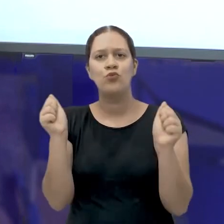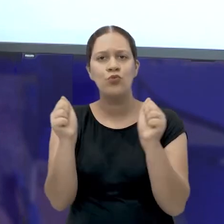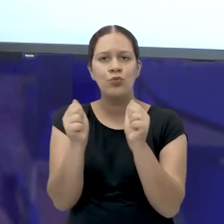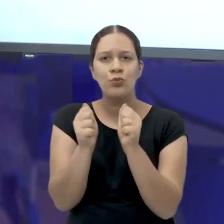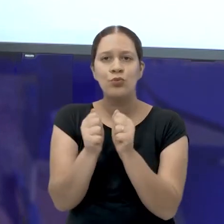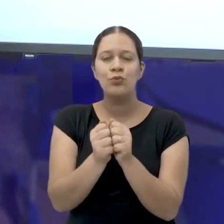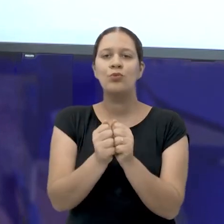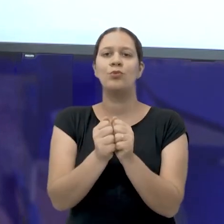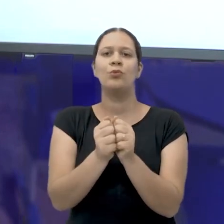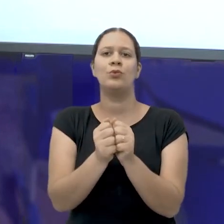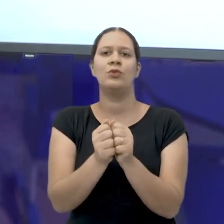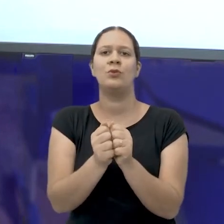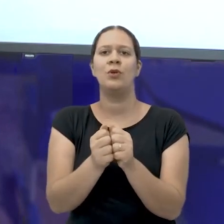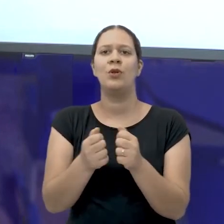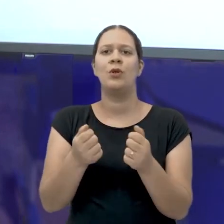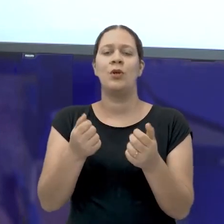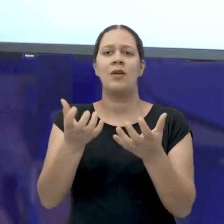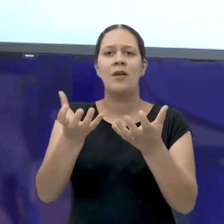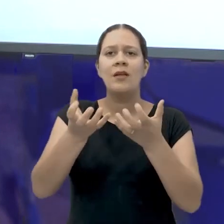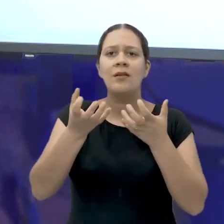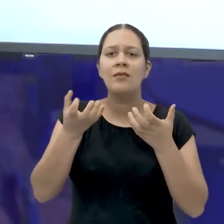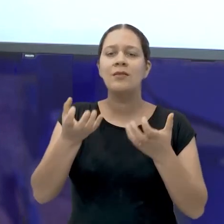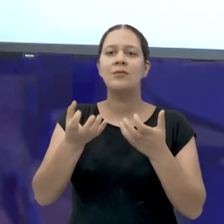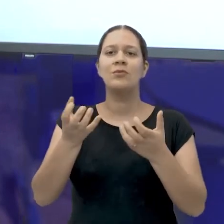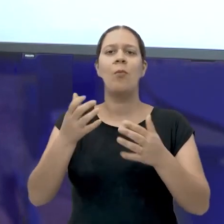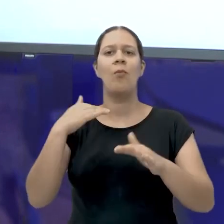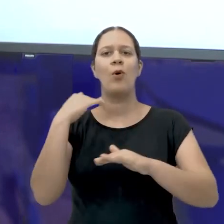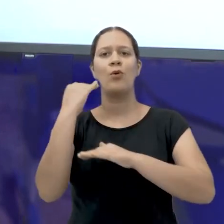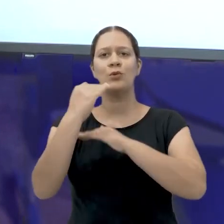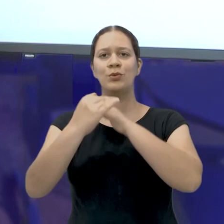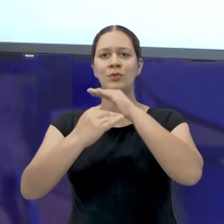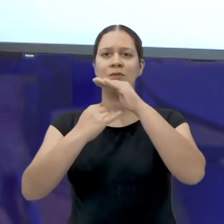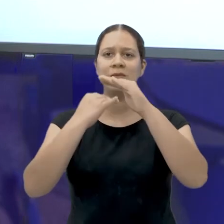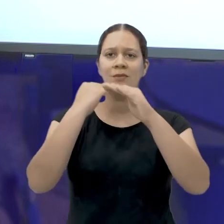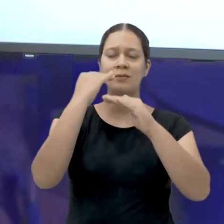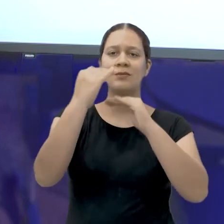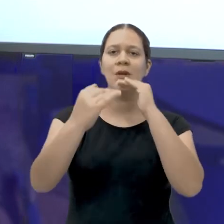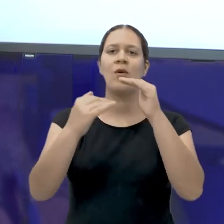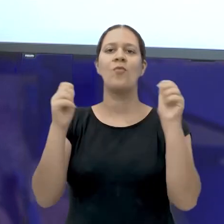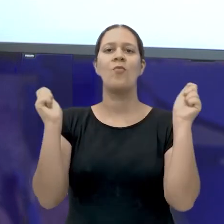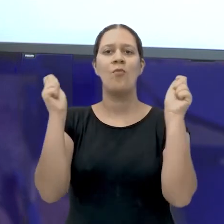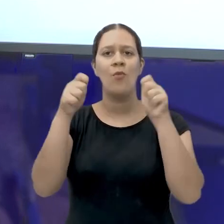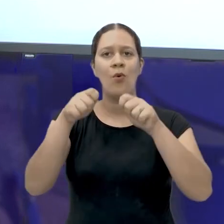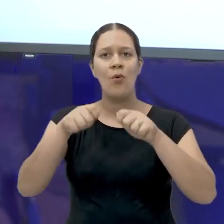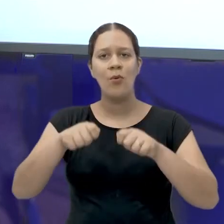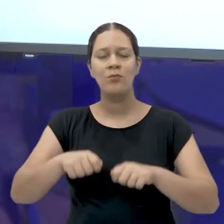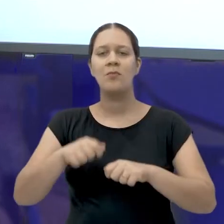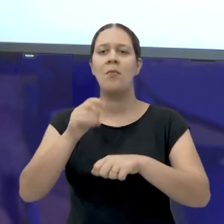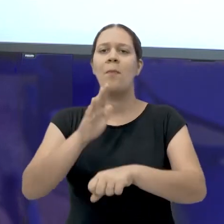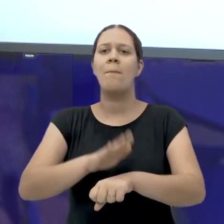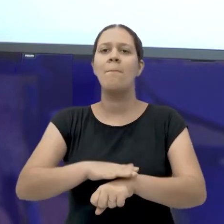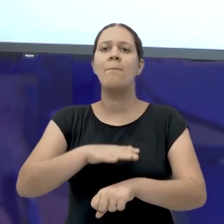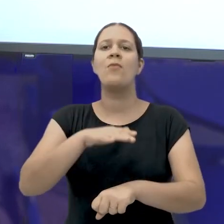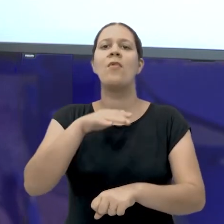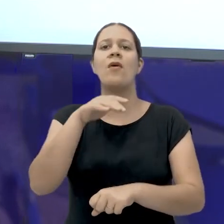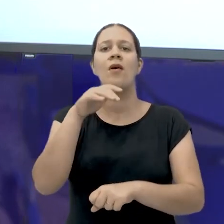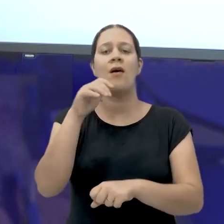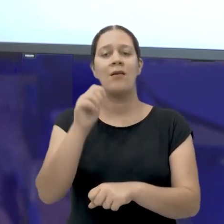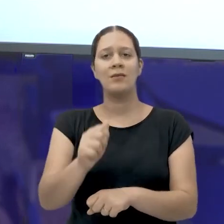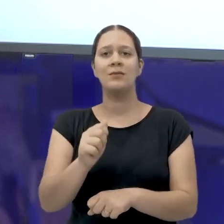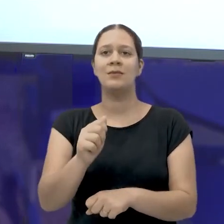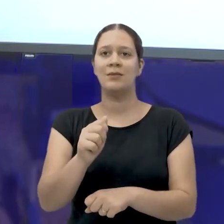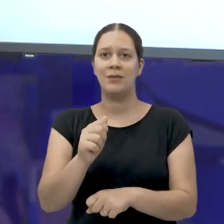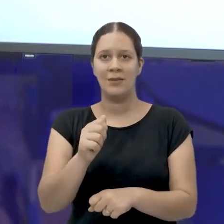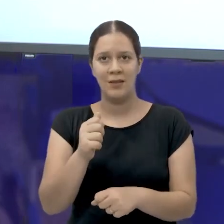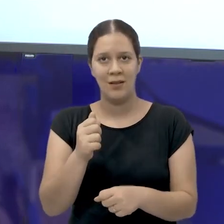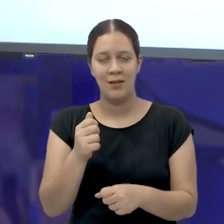temos procurado dar passos que nos façam, que nos possibilitem aprender um pouco mais sobre o